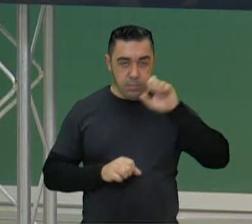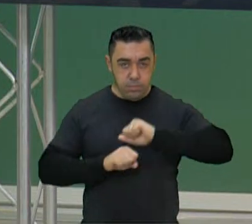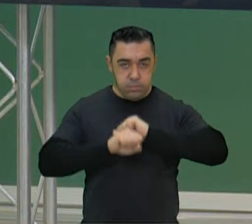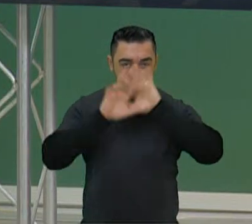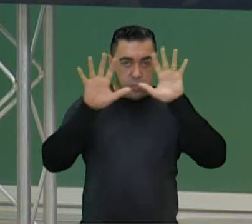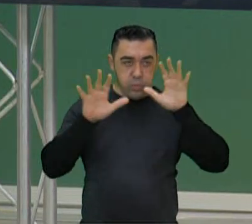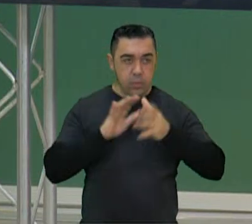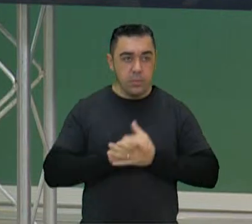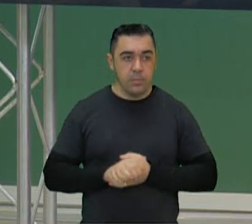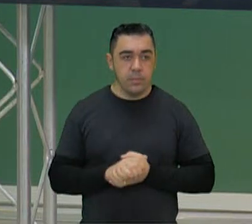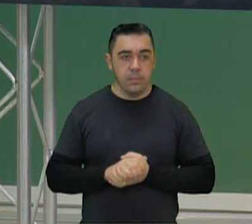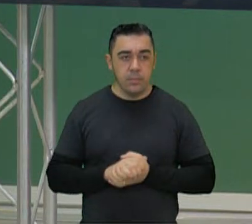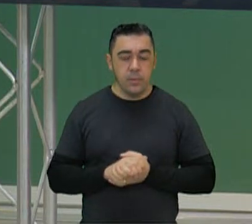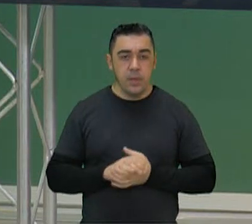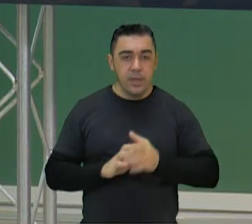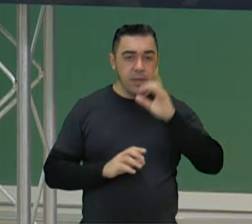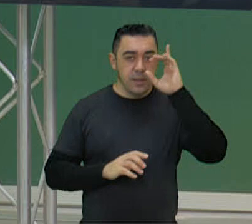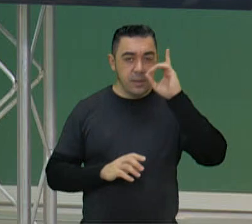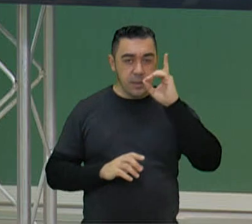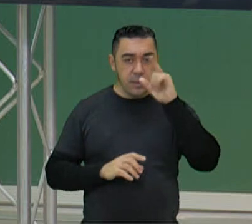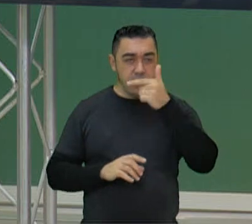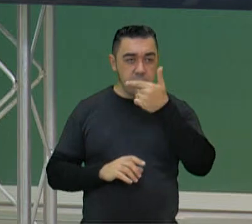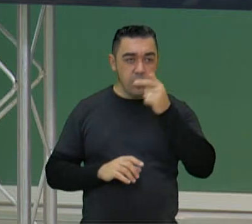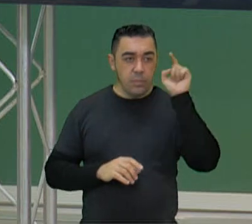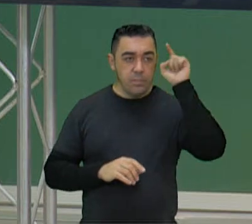B2 e D2,